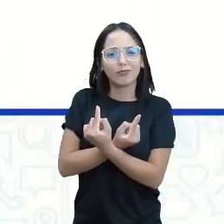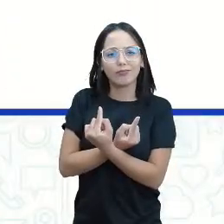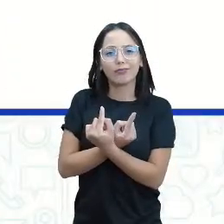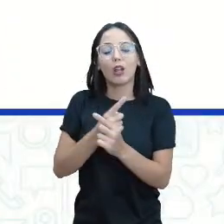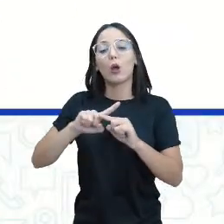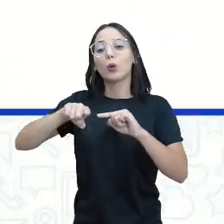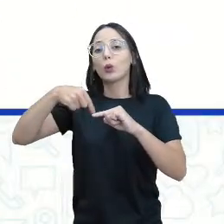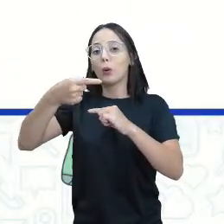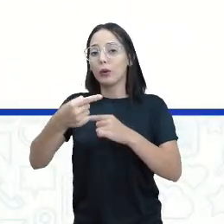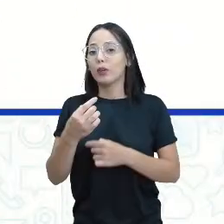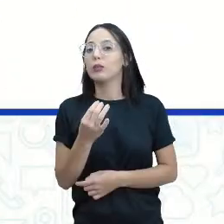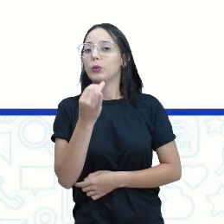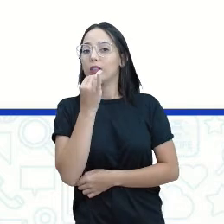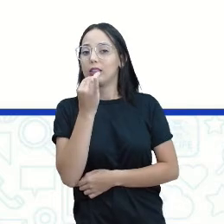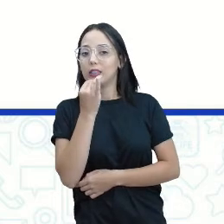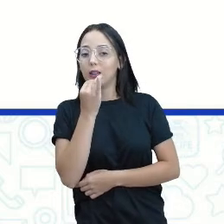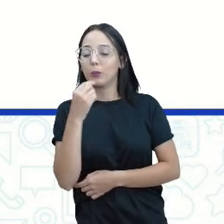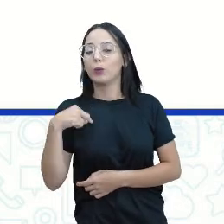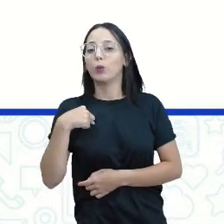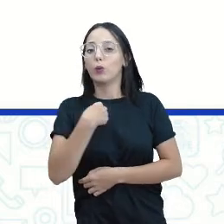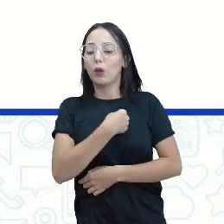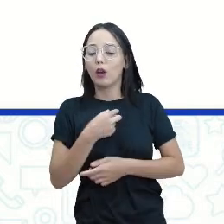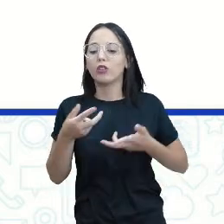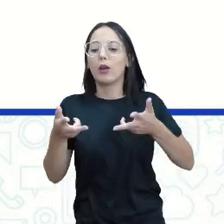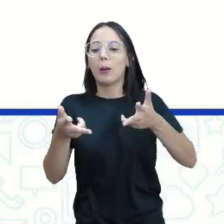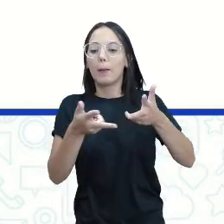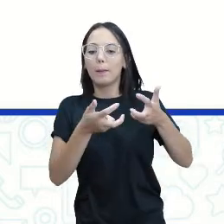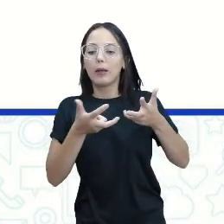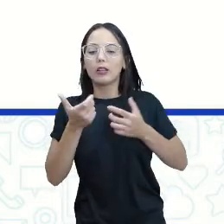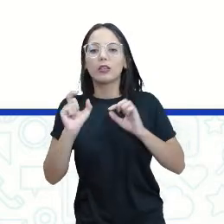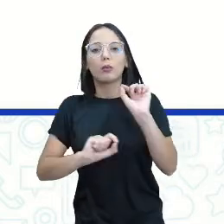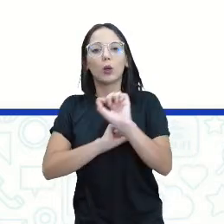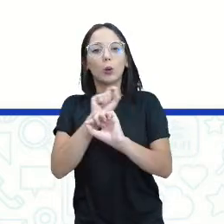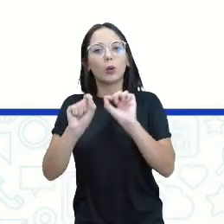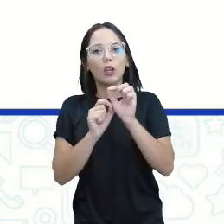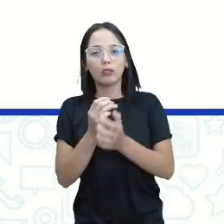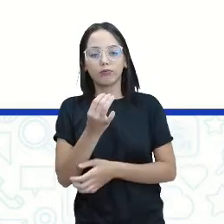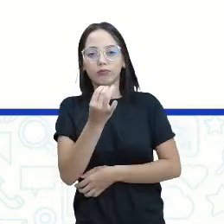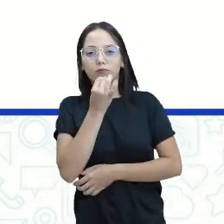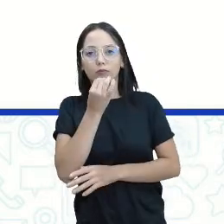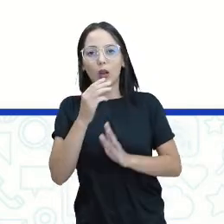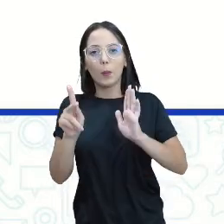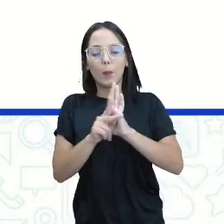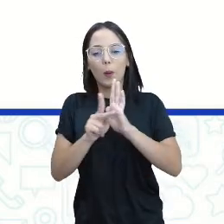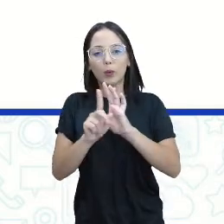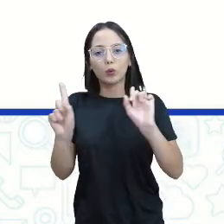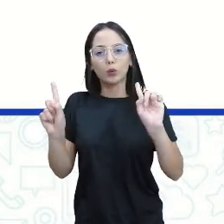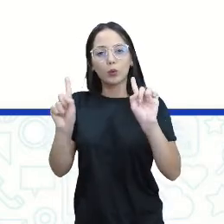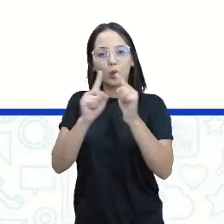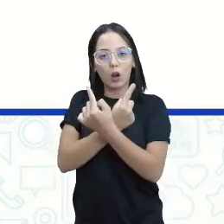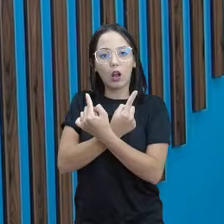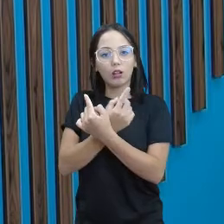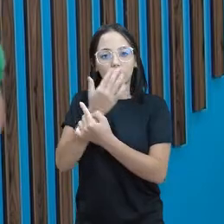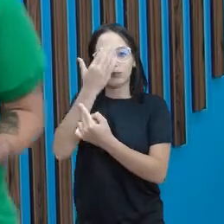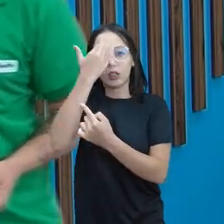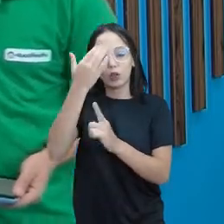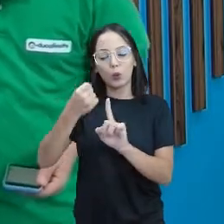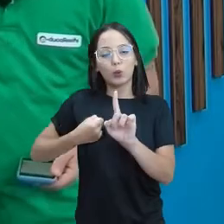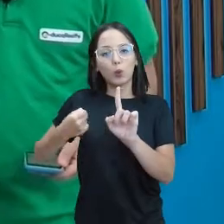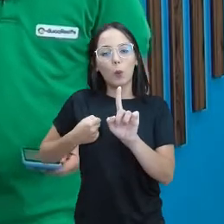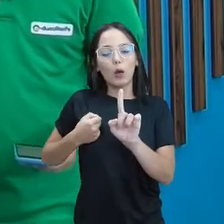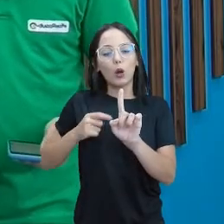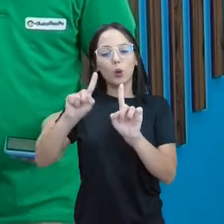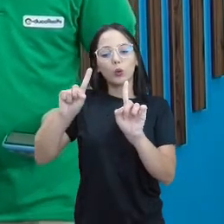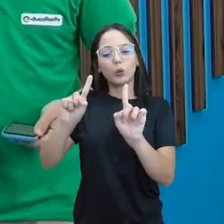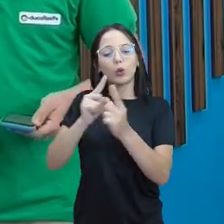próximo exemplo, na próxima situação, a gente vai ver o seguinte, quando eu tenho essa troca aqui, olha, o expoente aqui, agora,